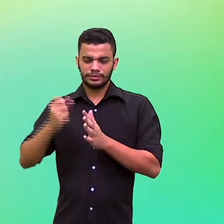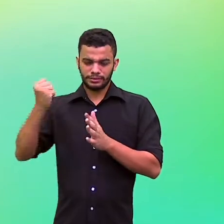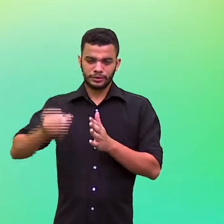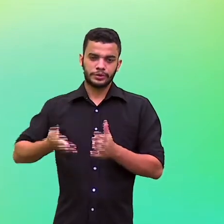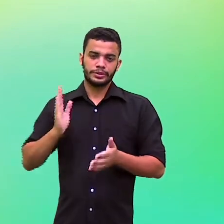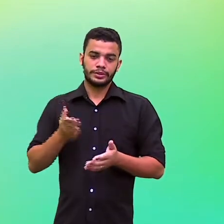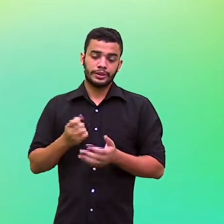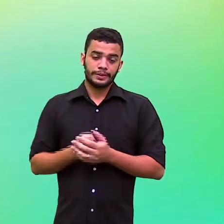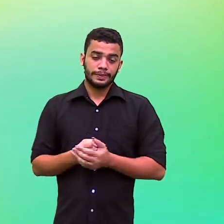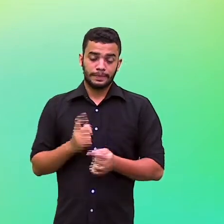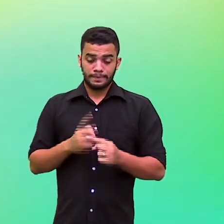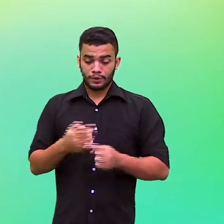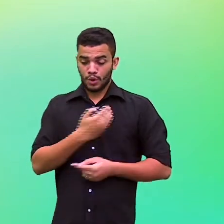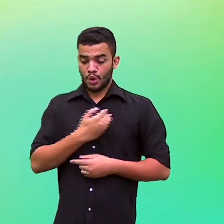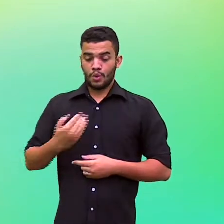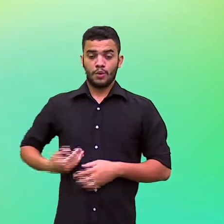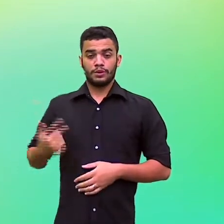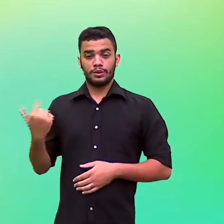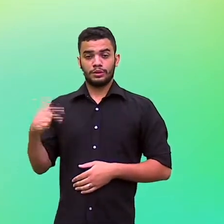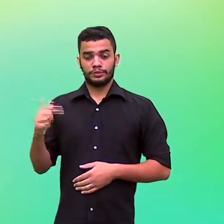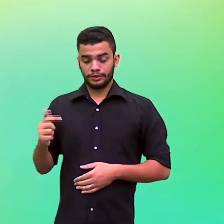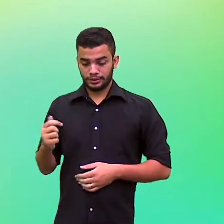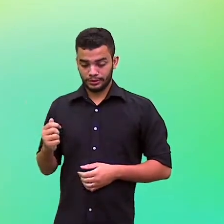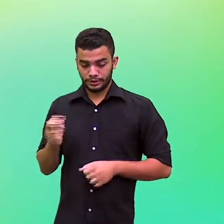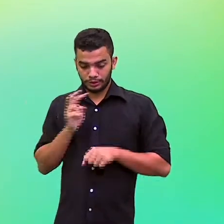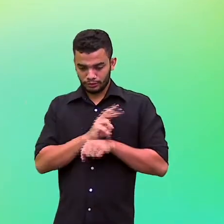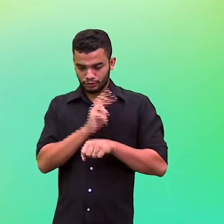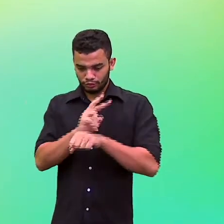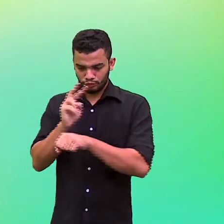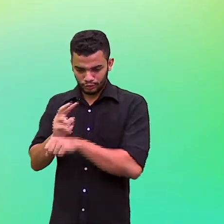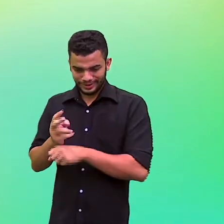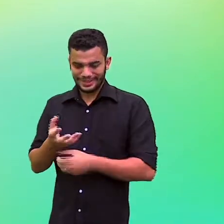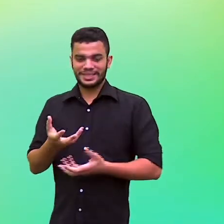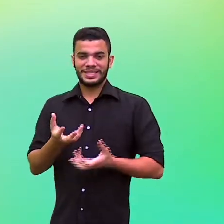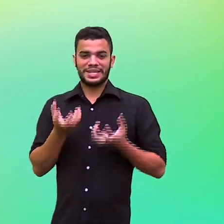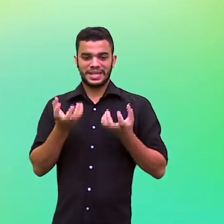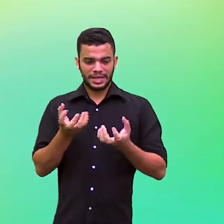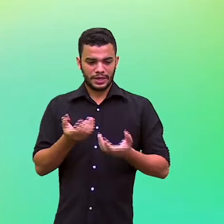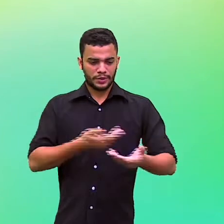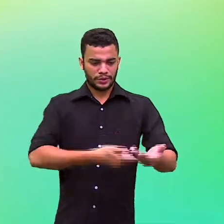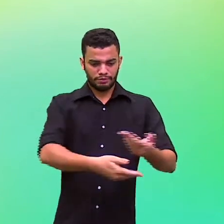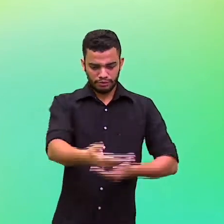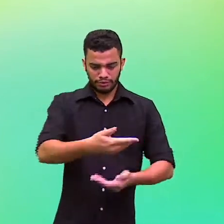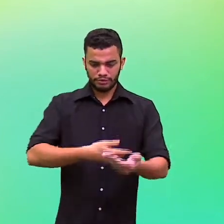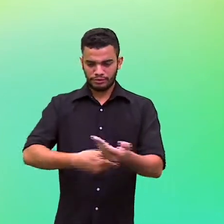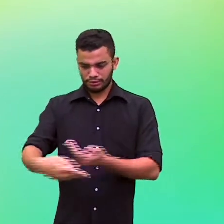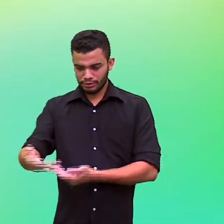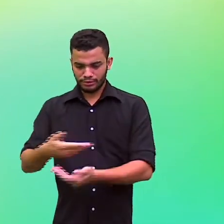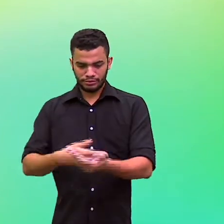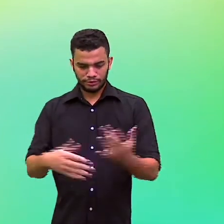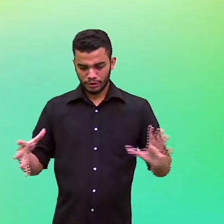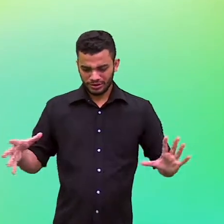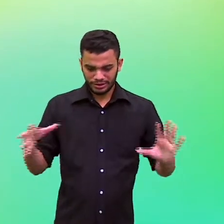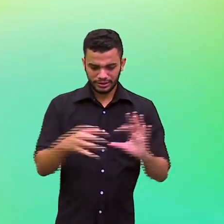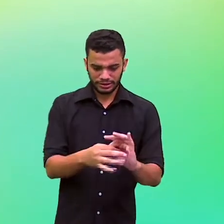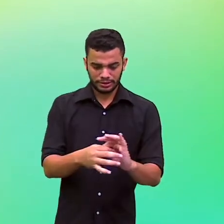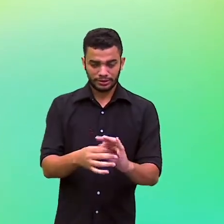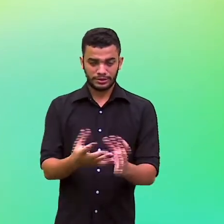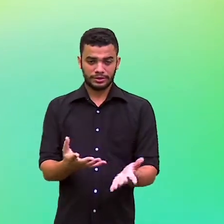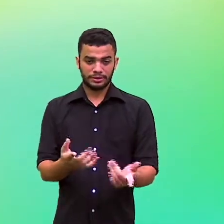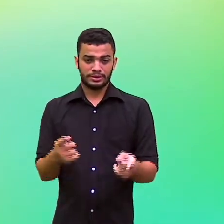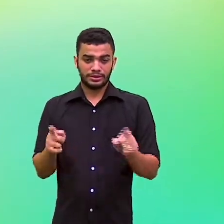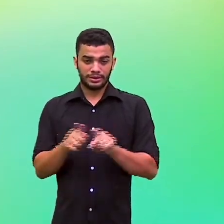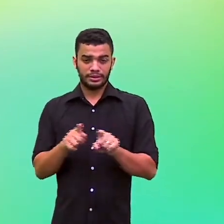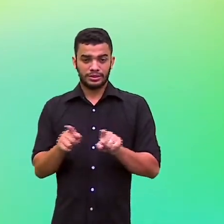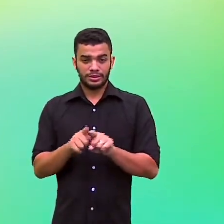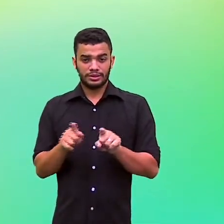de um governo presente e unificador, somado a uma má qualidade da condição da